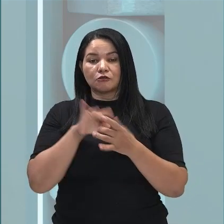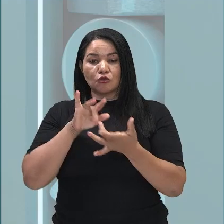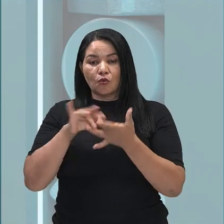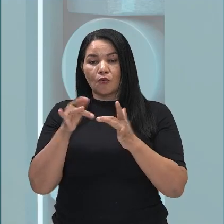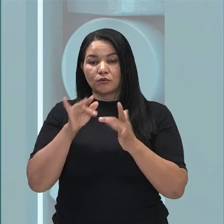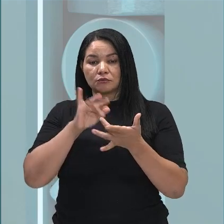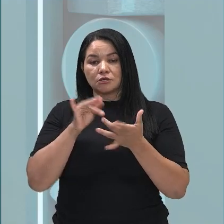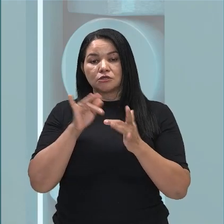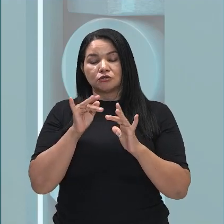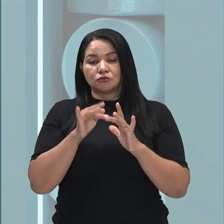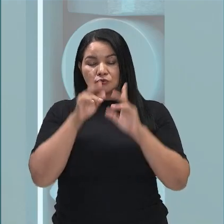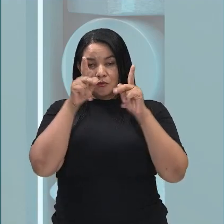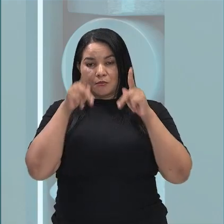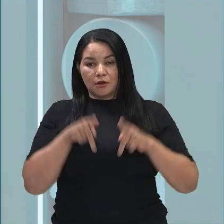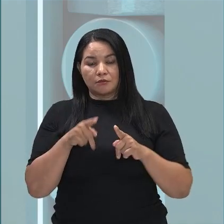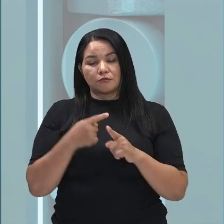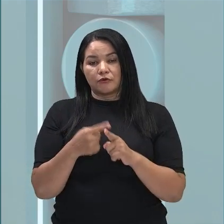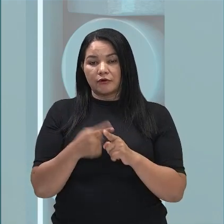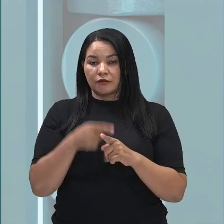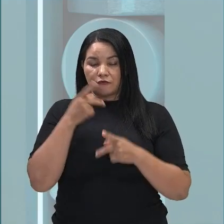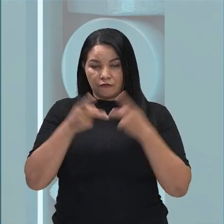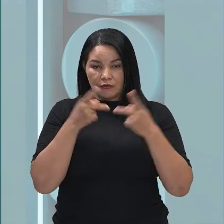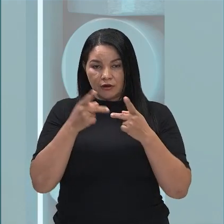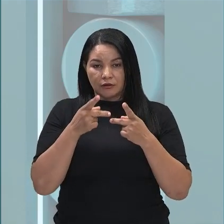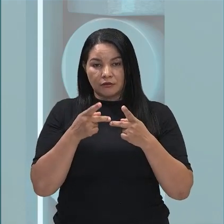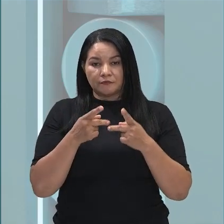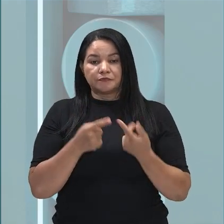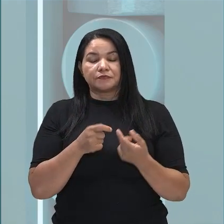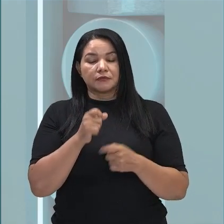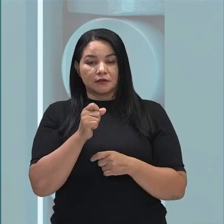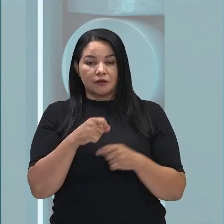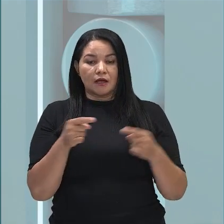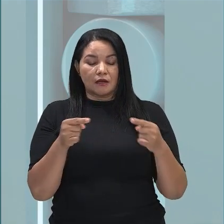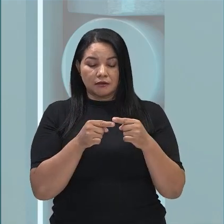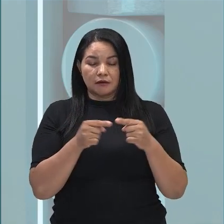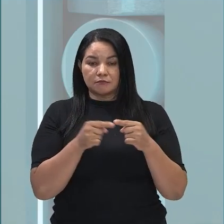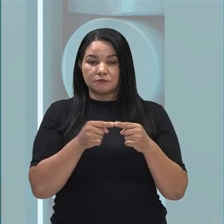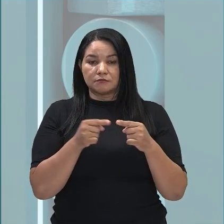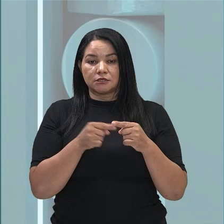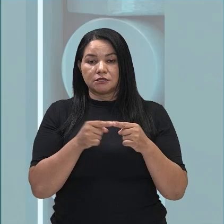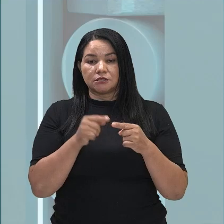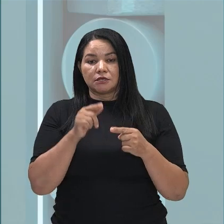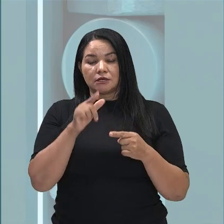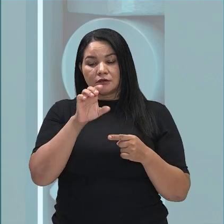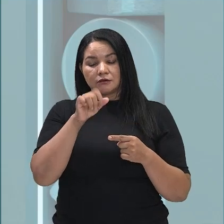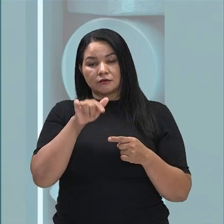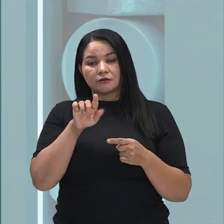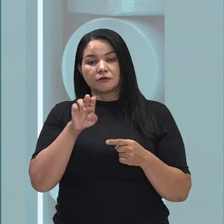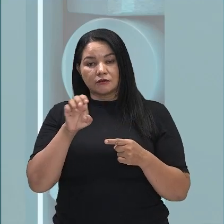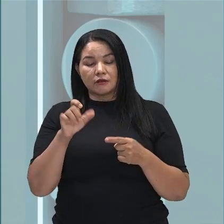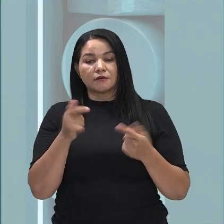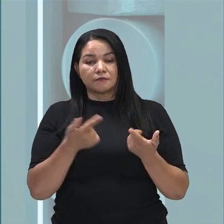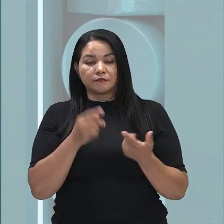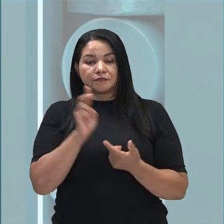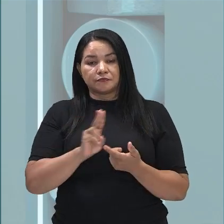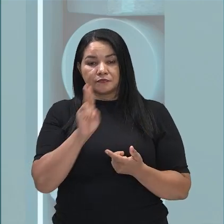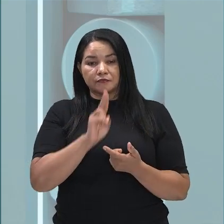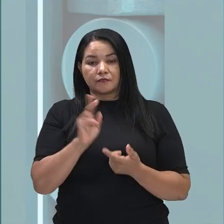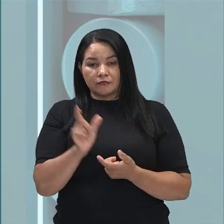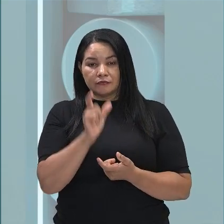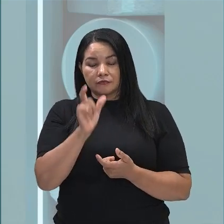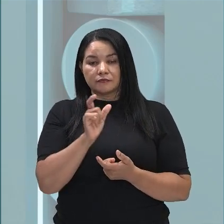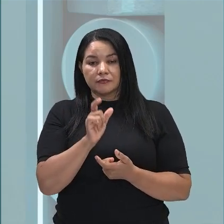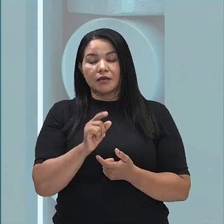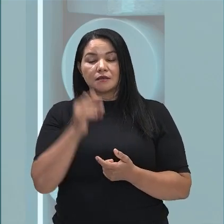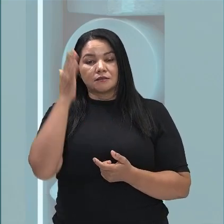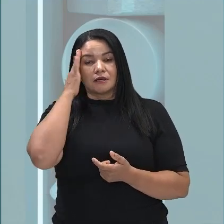dos humanos, porque ele fala. Então, nesse sentido, sim, o quem, utiliza-se o quem para saber o nome do